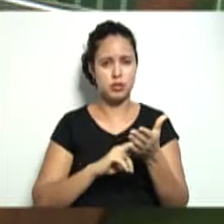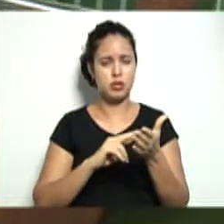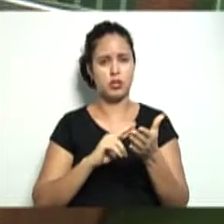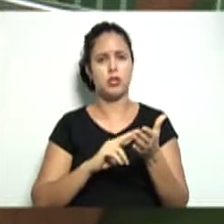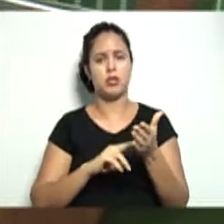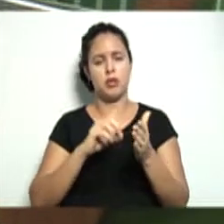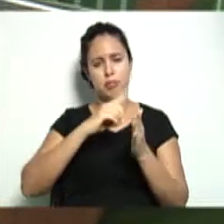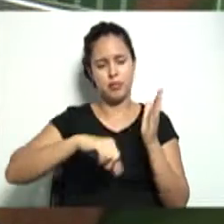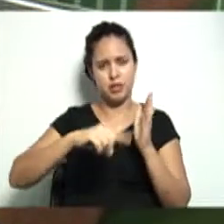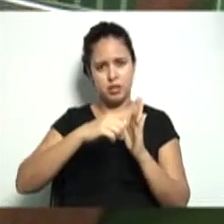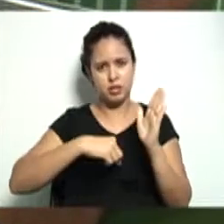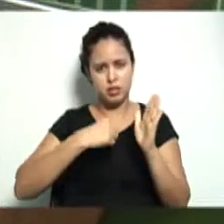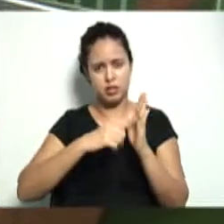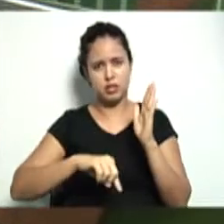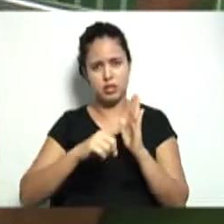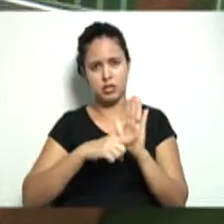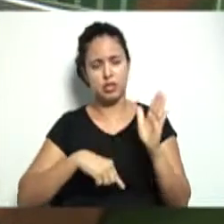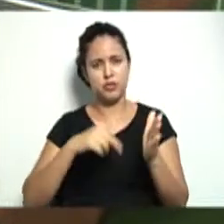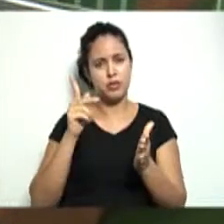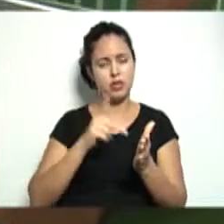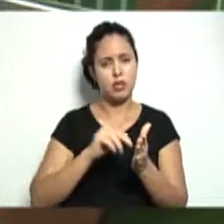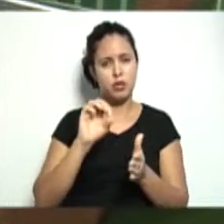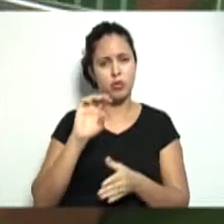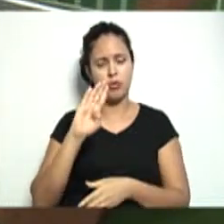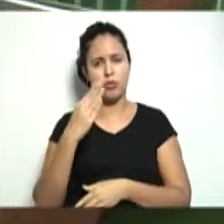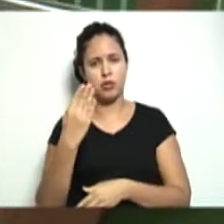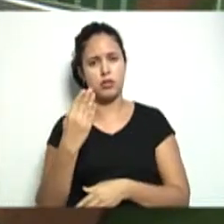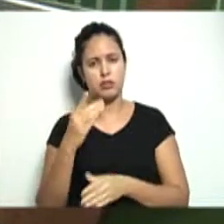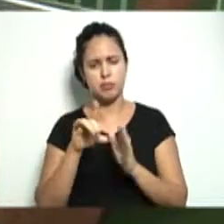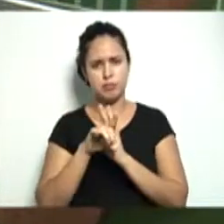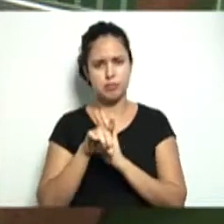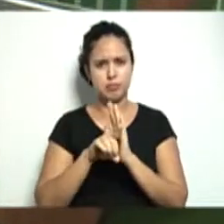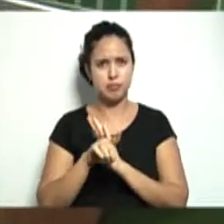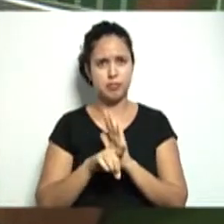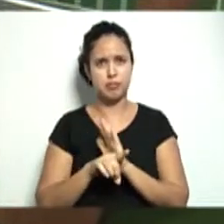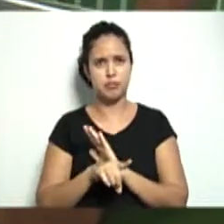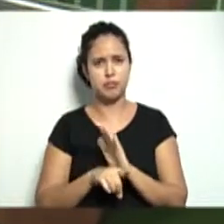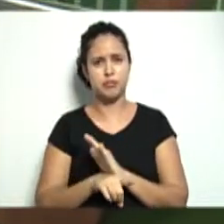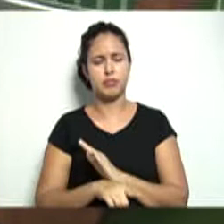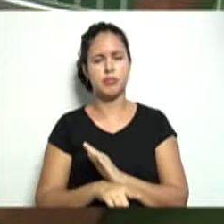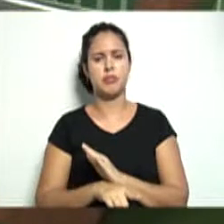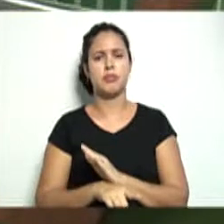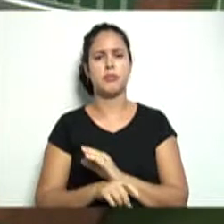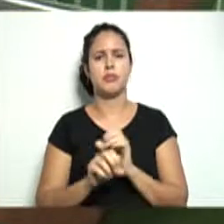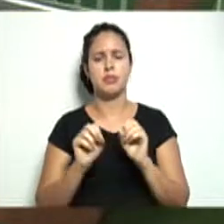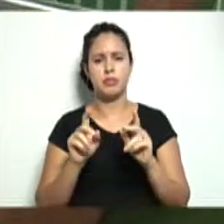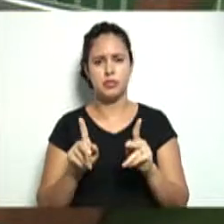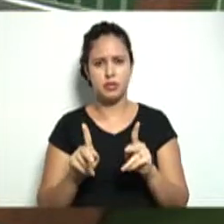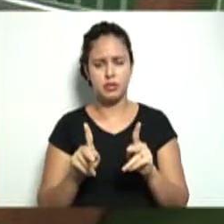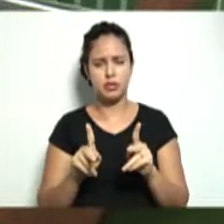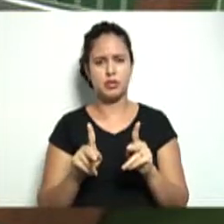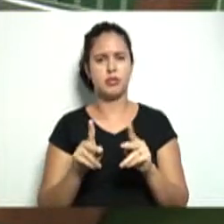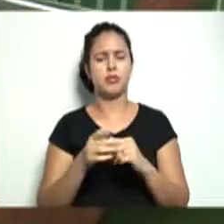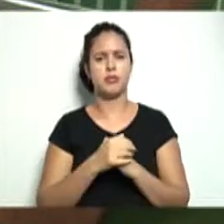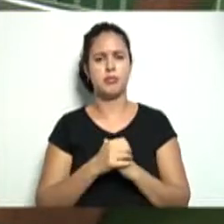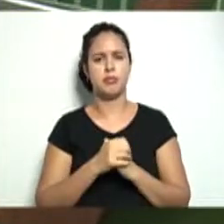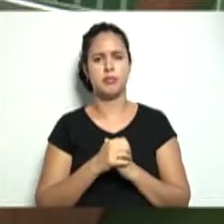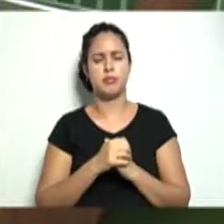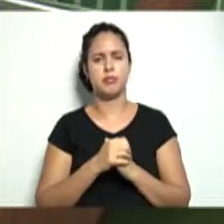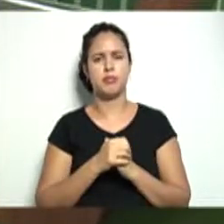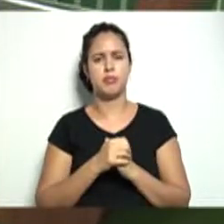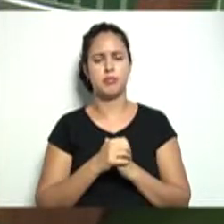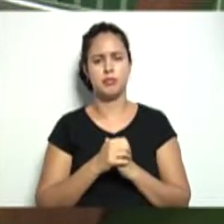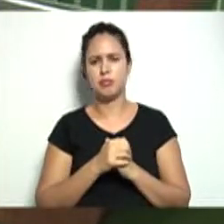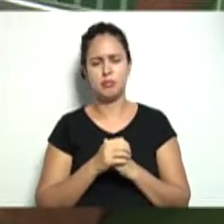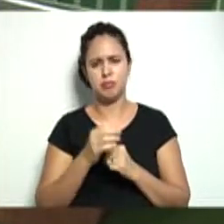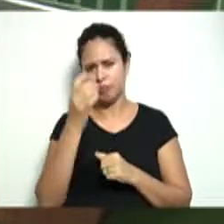V, marcar F, né? Exatamente. Verdadeiro, falso. Fazer análise das questões, né, das afirmativas, dizer se é verdadeiro e se é falso. Tudo